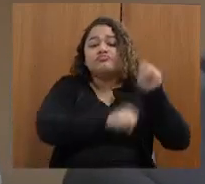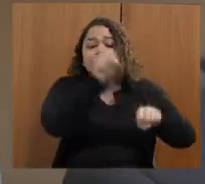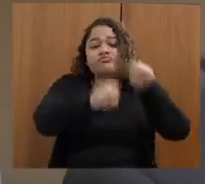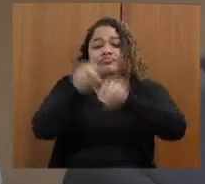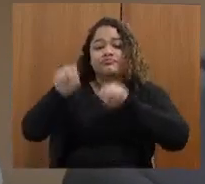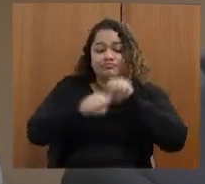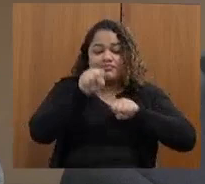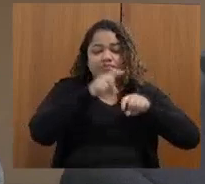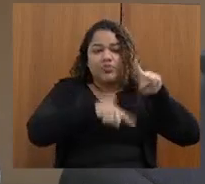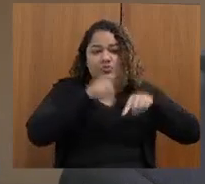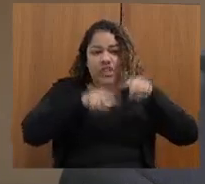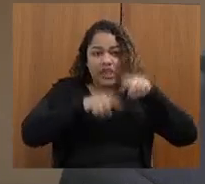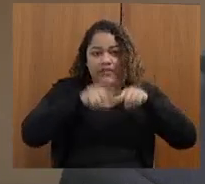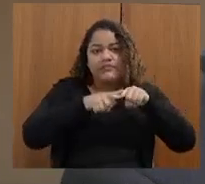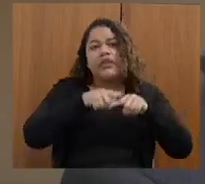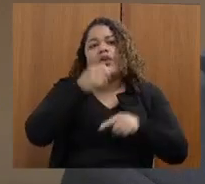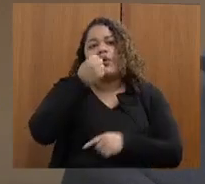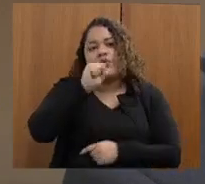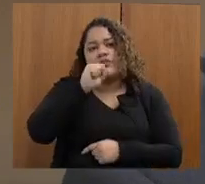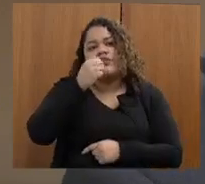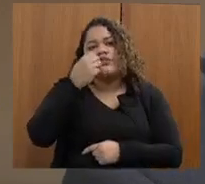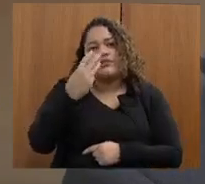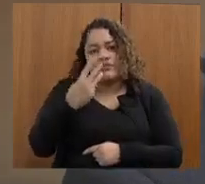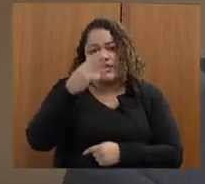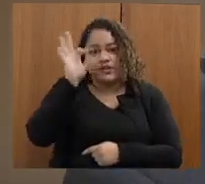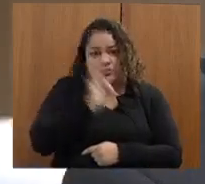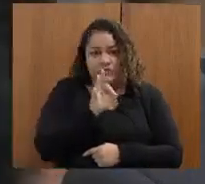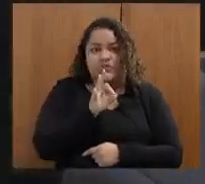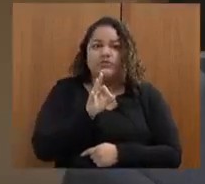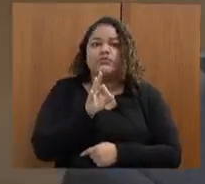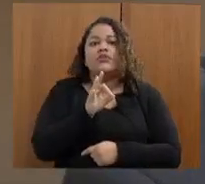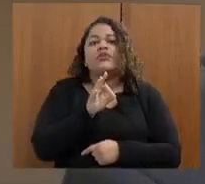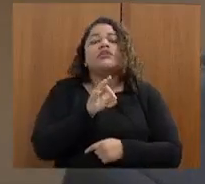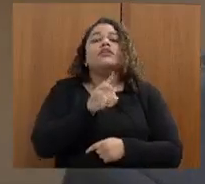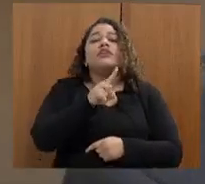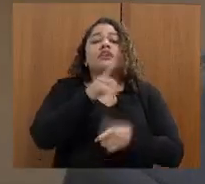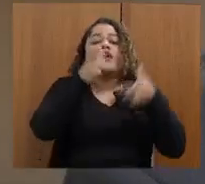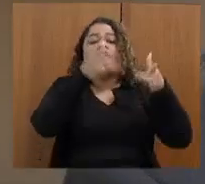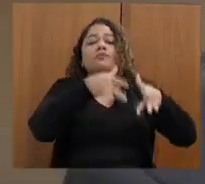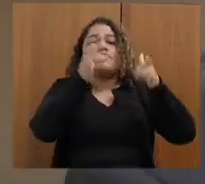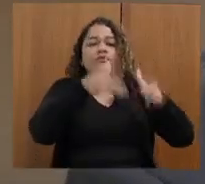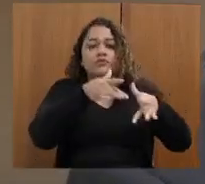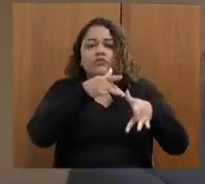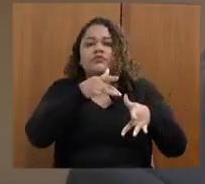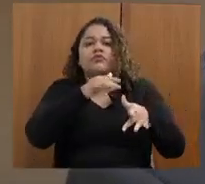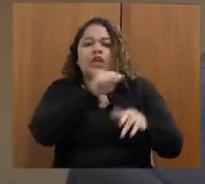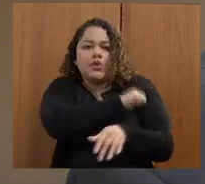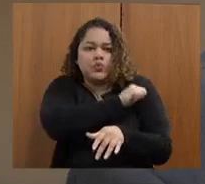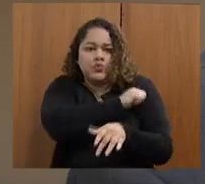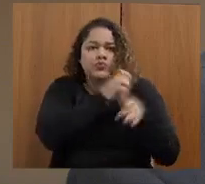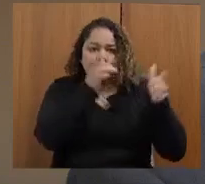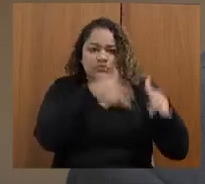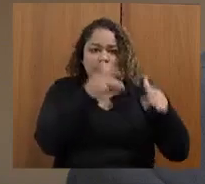82%, que a redução da evasão escolar é de menos 80